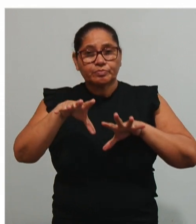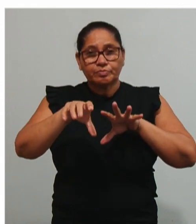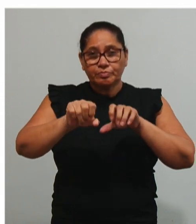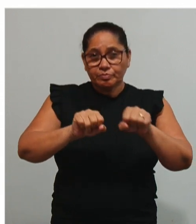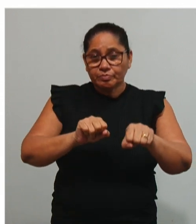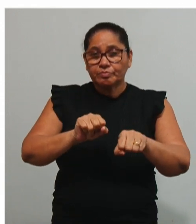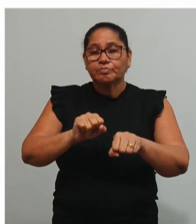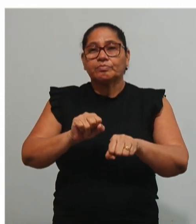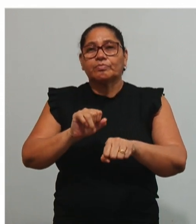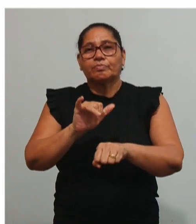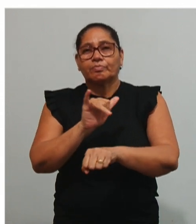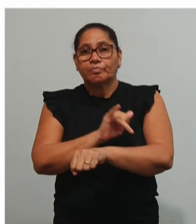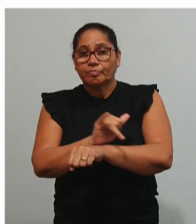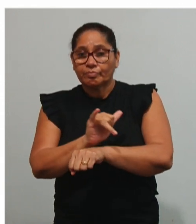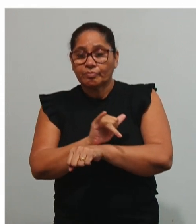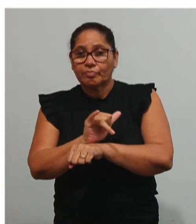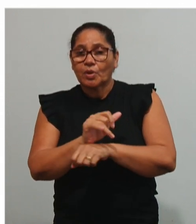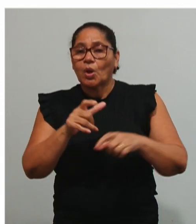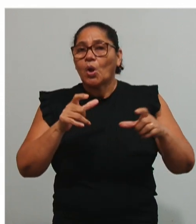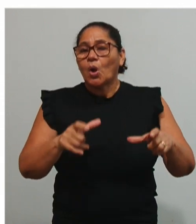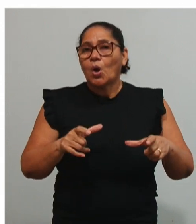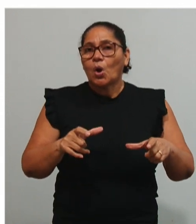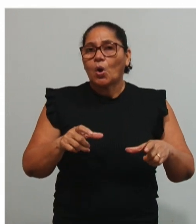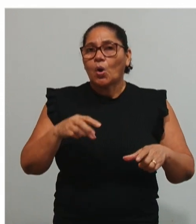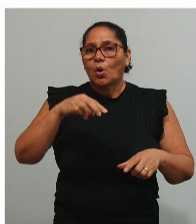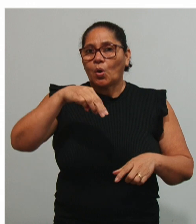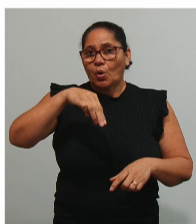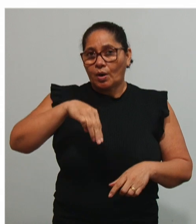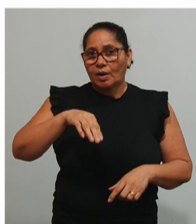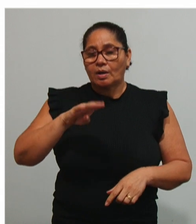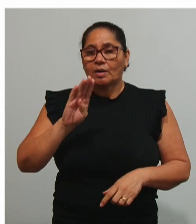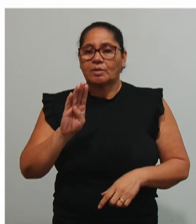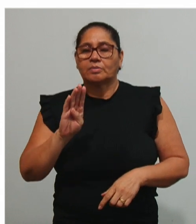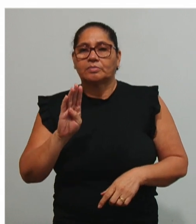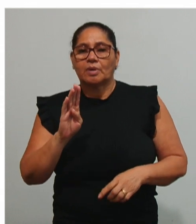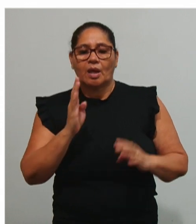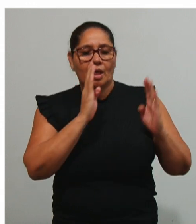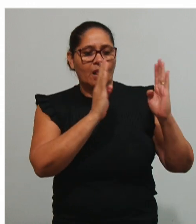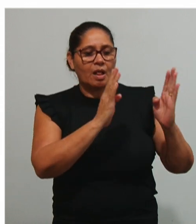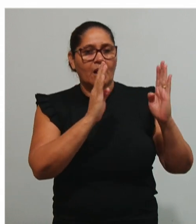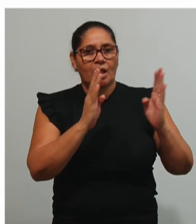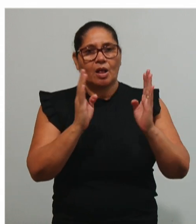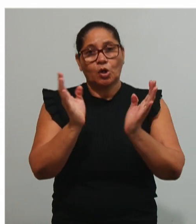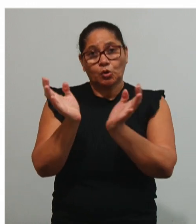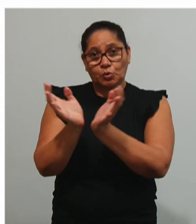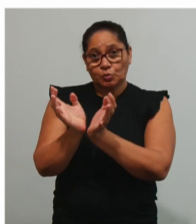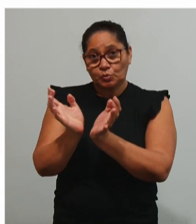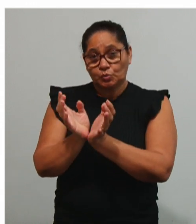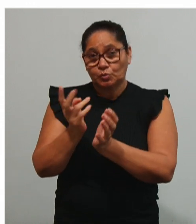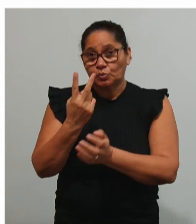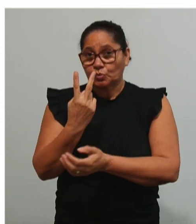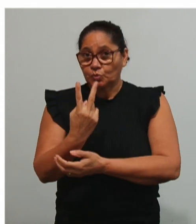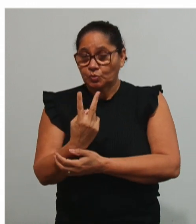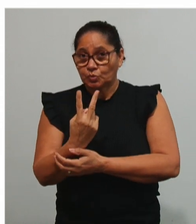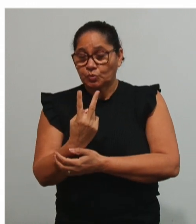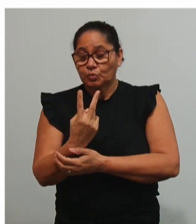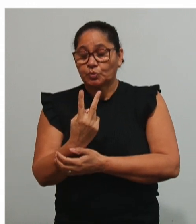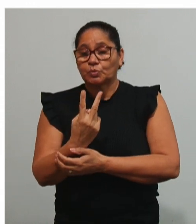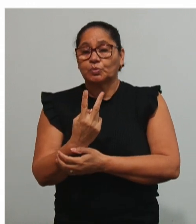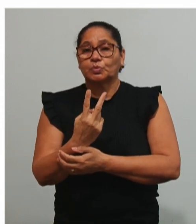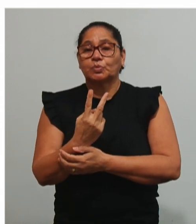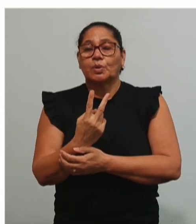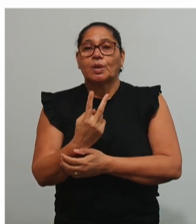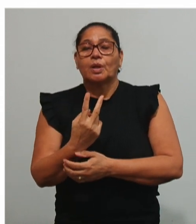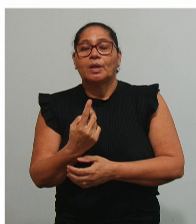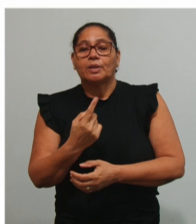estratégia, onde o autor ele separa em dois grupos, né? Aqui nós temos o grupo 1 e o